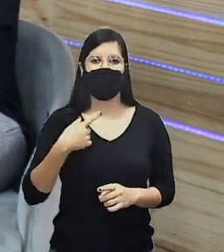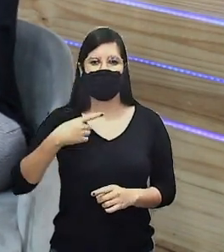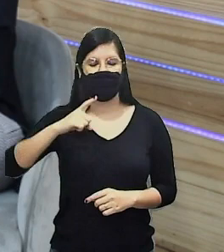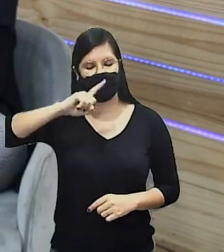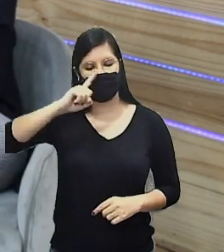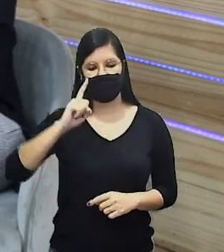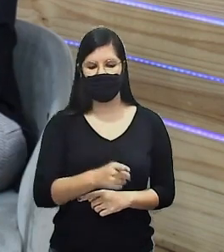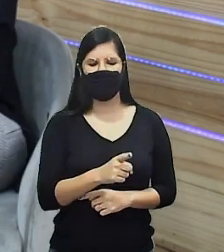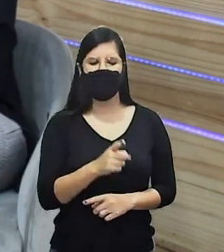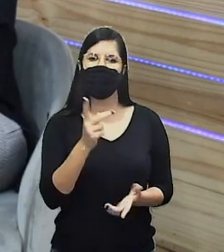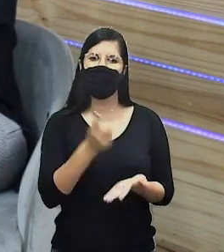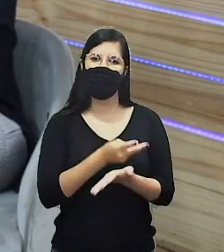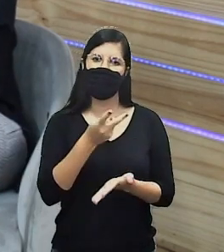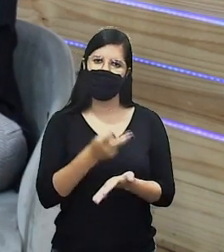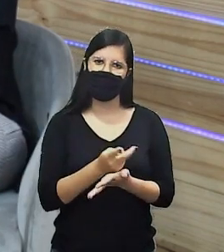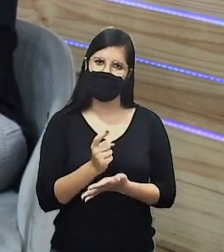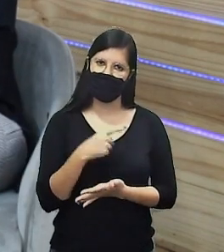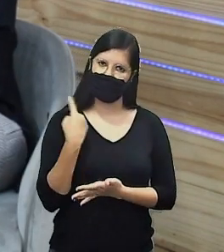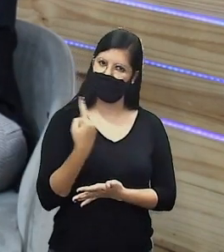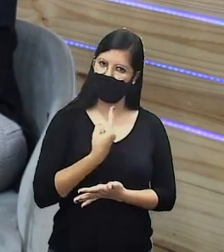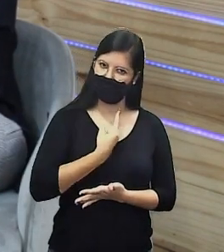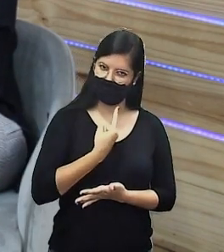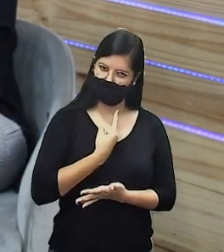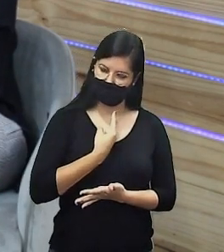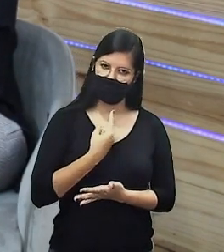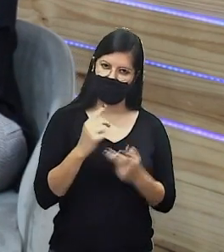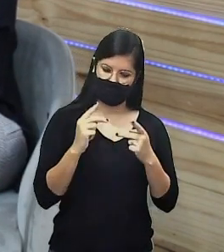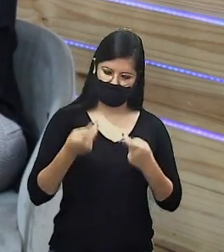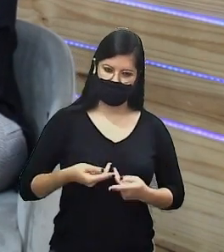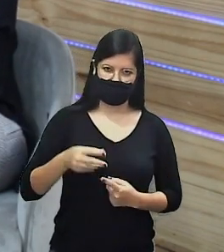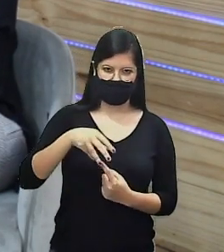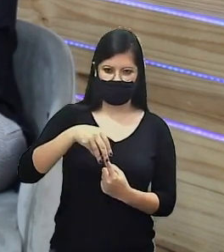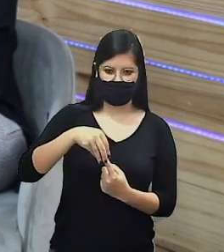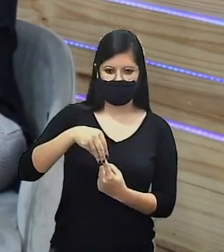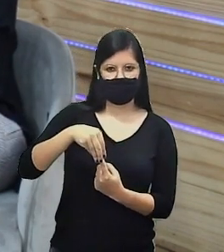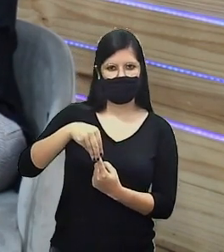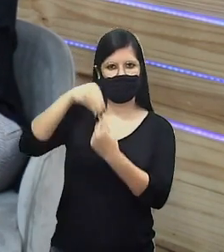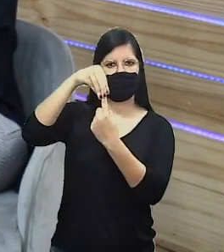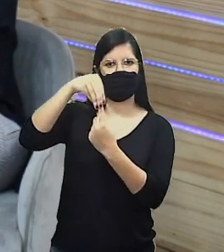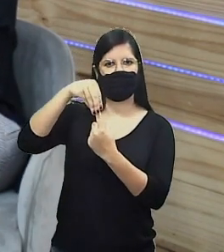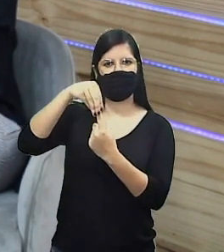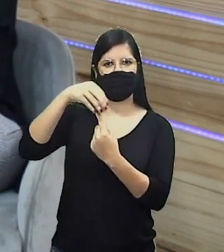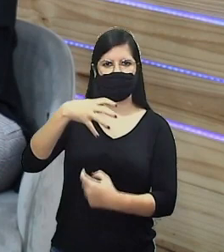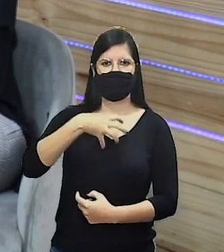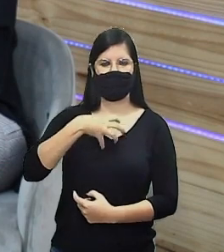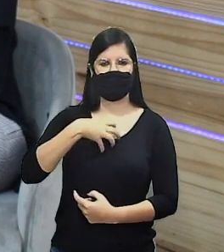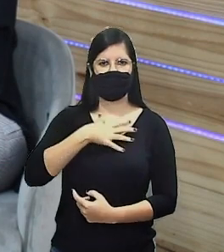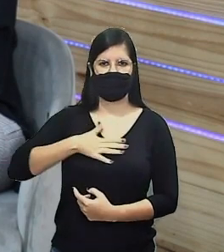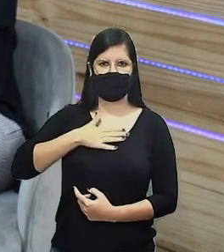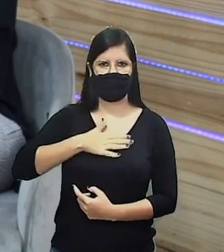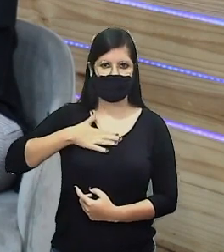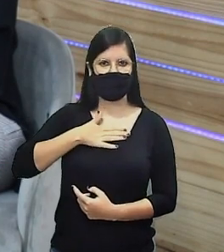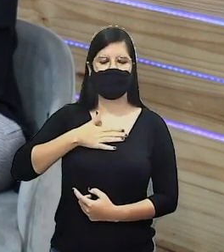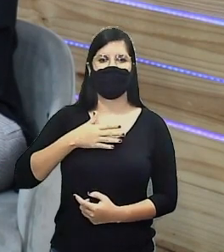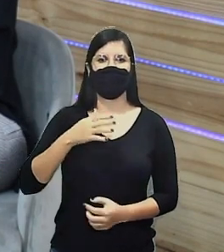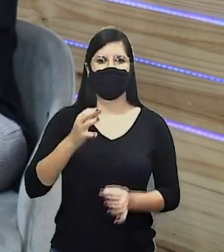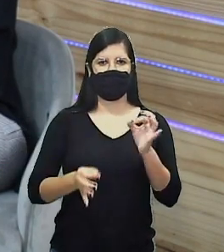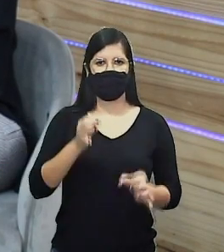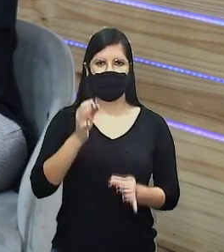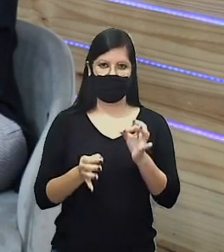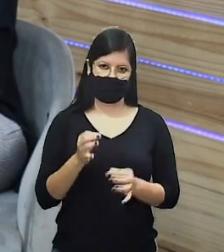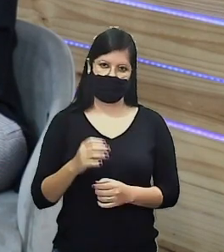dedo, né? Nós somos a única espécie entre todas as espécies que existem, que sente prazer em punir os